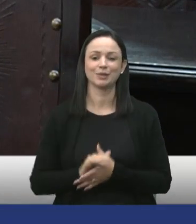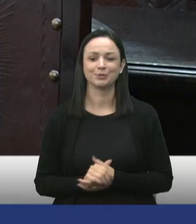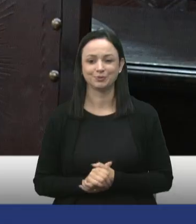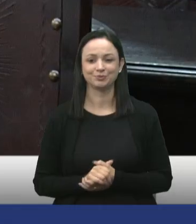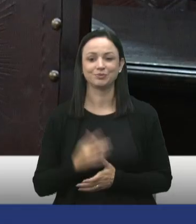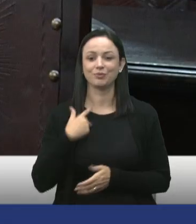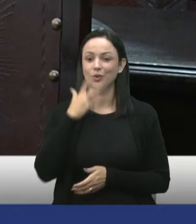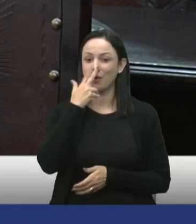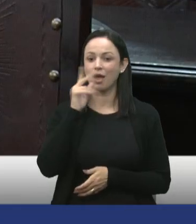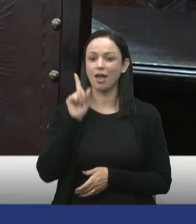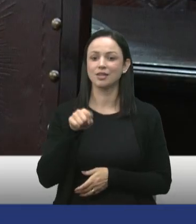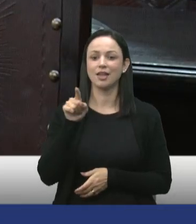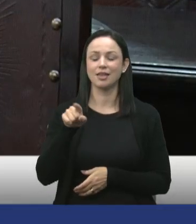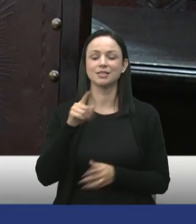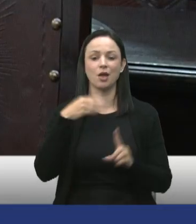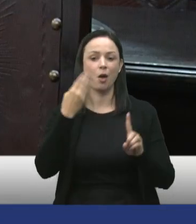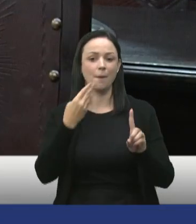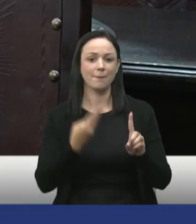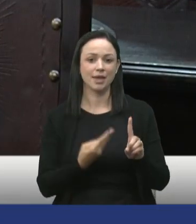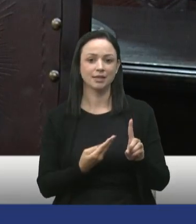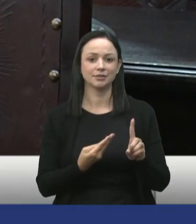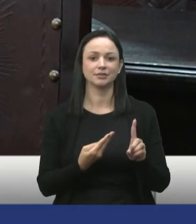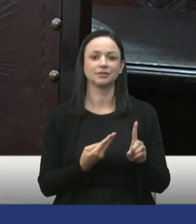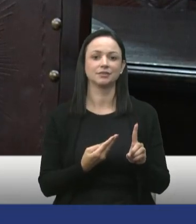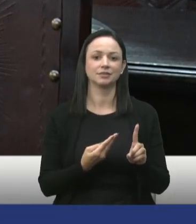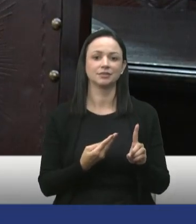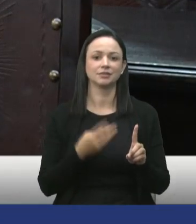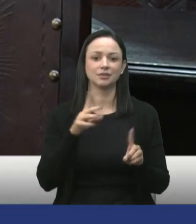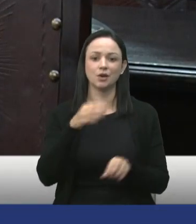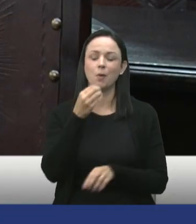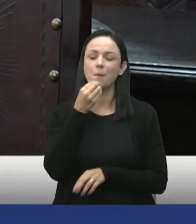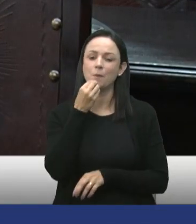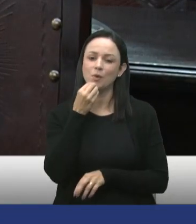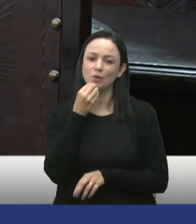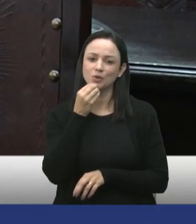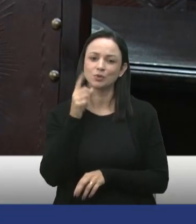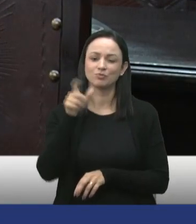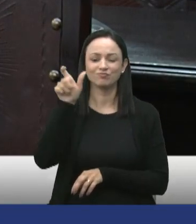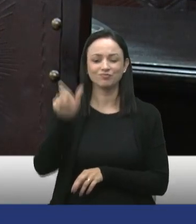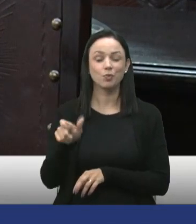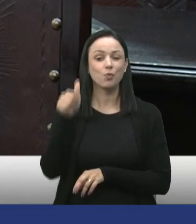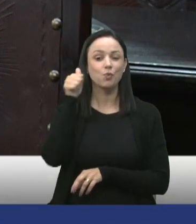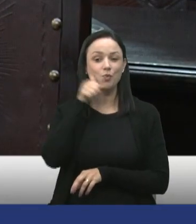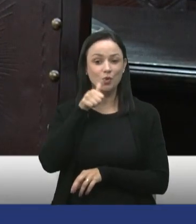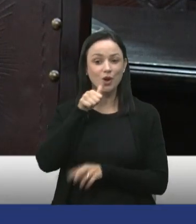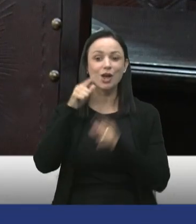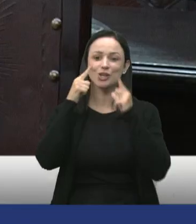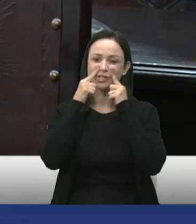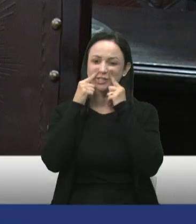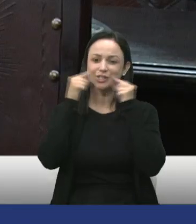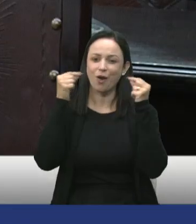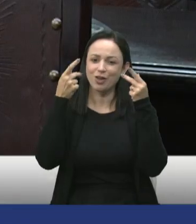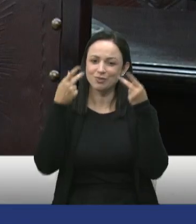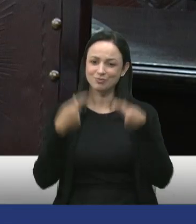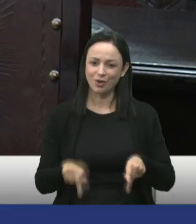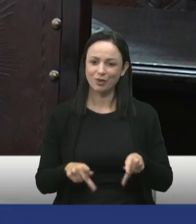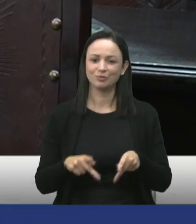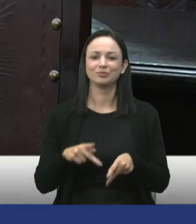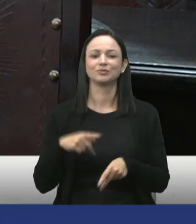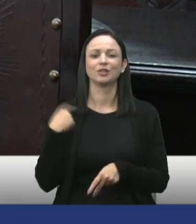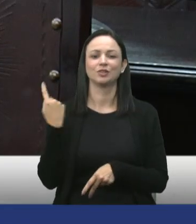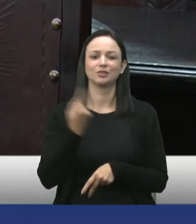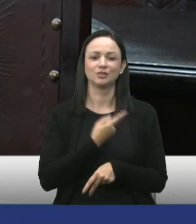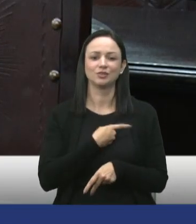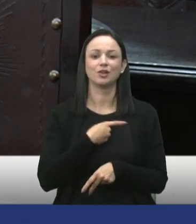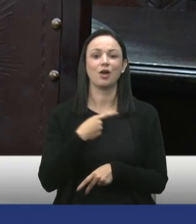acho que essa homenagem é super oportuna para uma jauense mulher, né? Você falou, a gente levanta